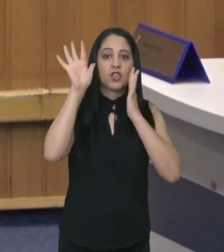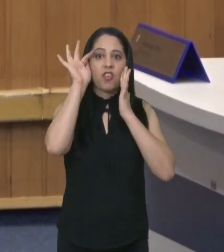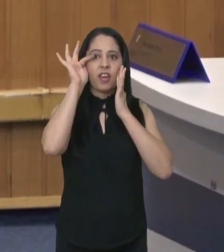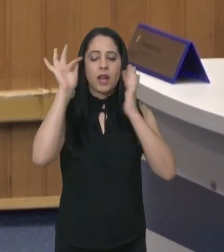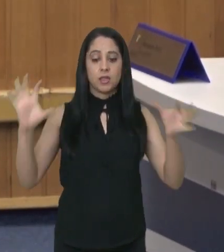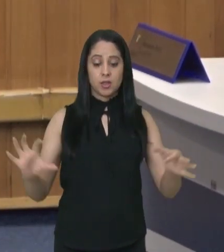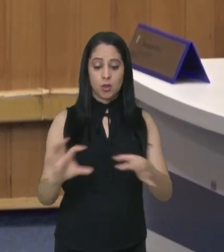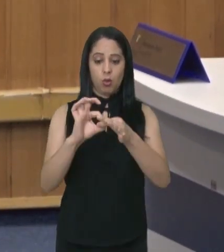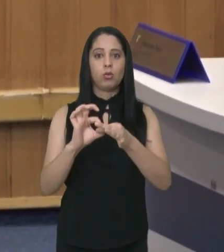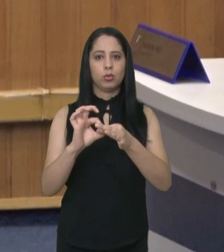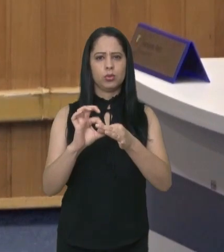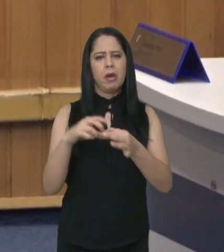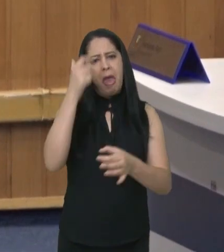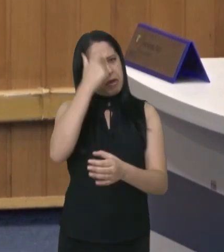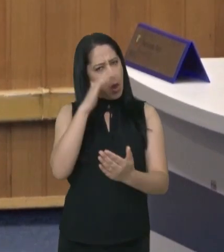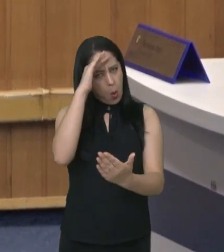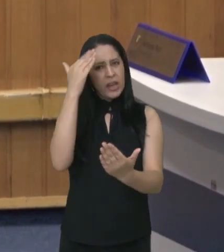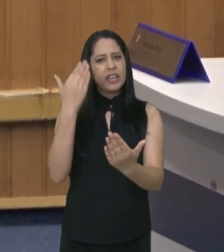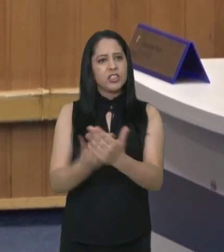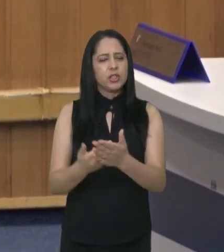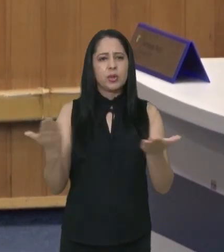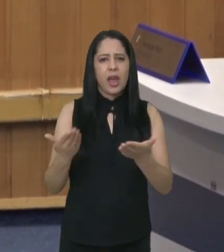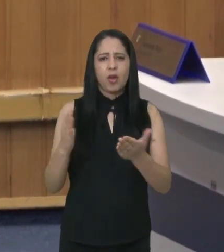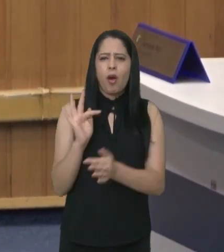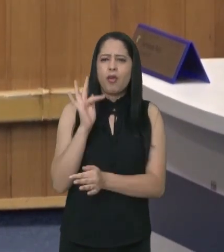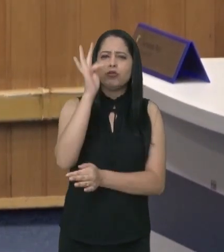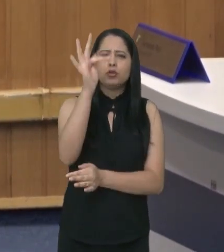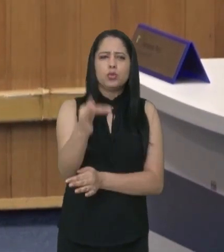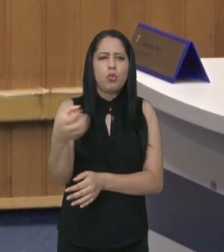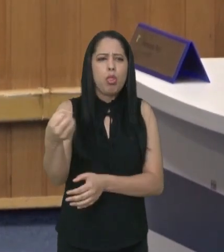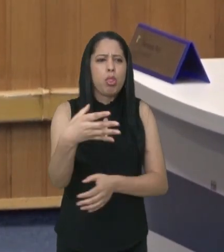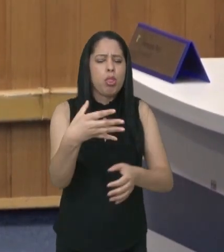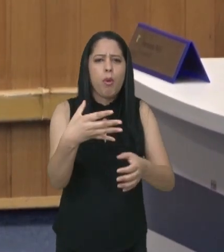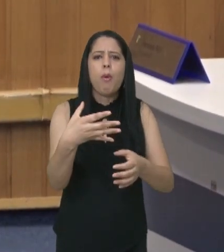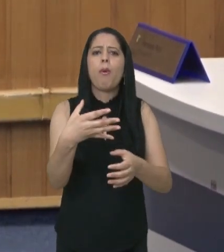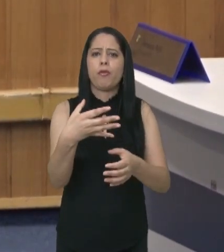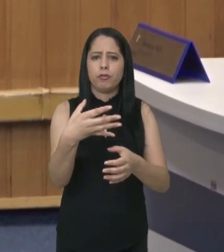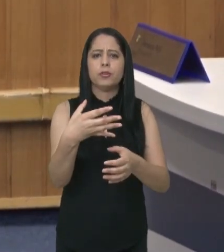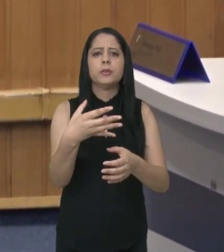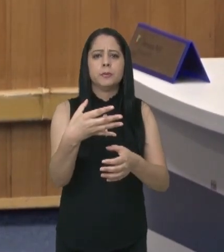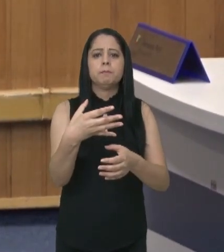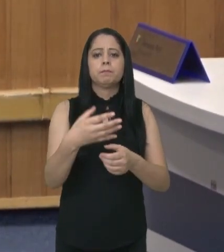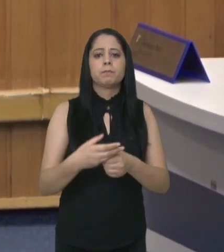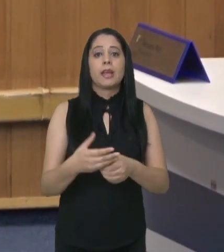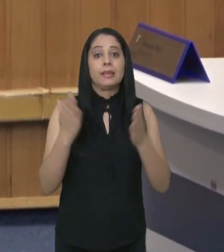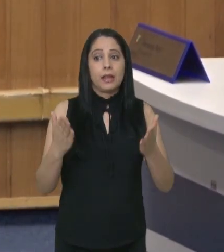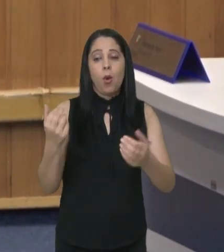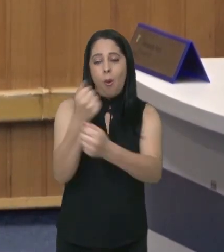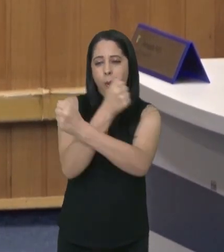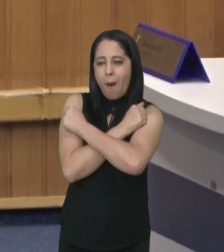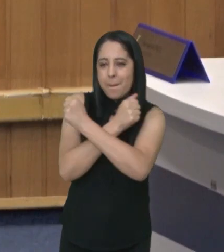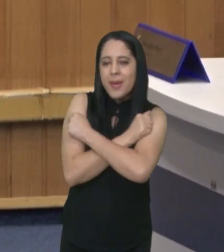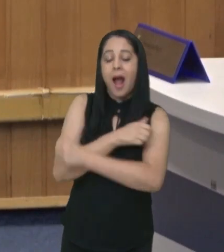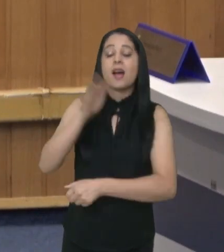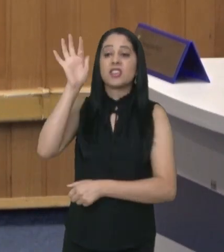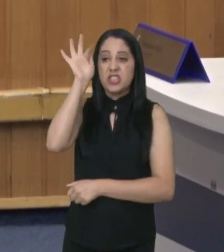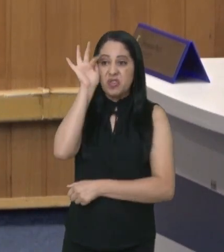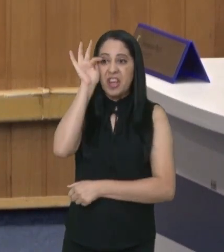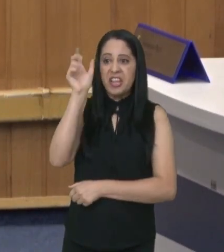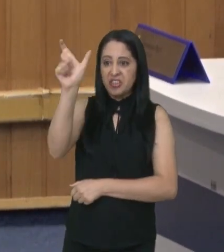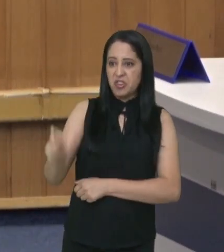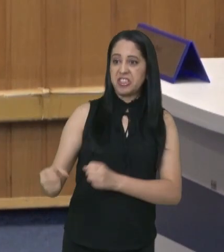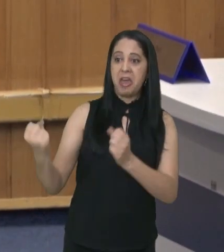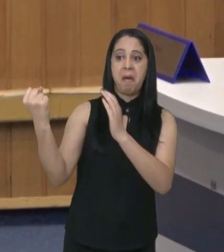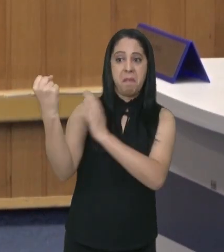novidades, inovações, olhar mais pelo social. Então eu gostaria de mandar um abraço para o Felício, que foi gigante nessa